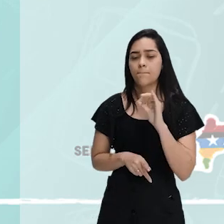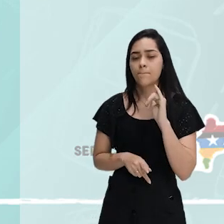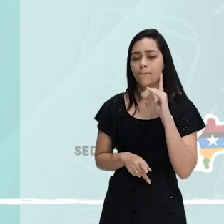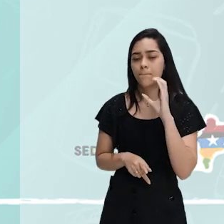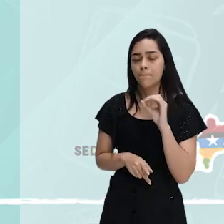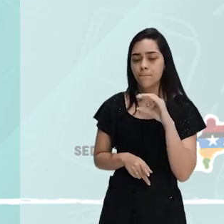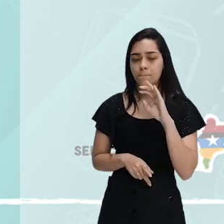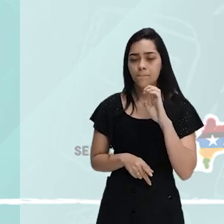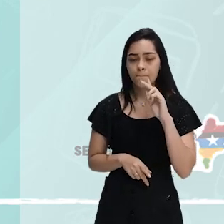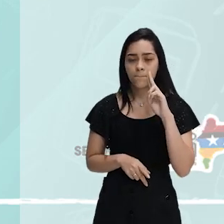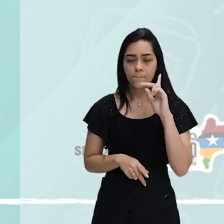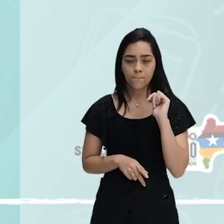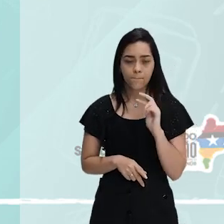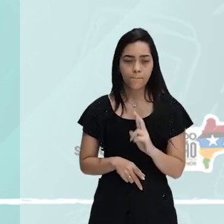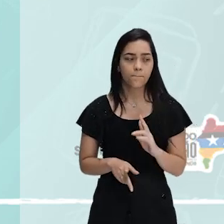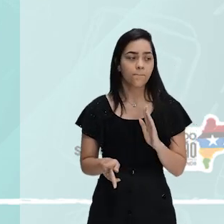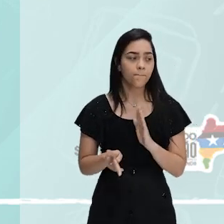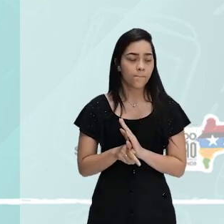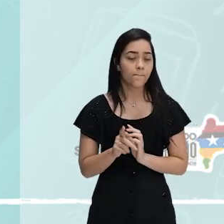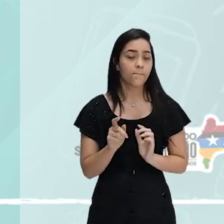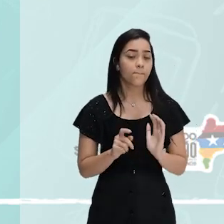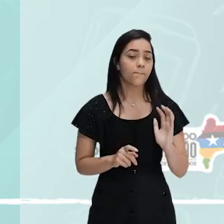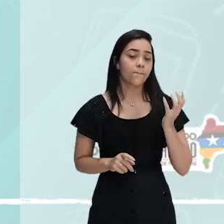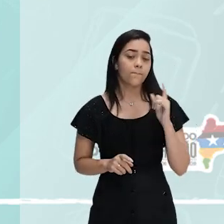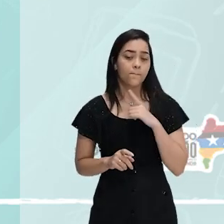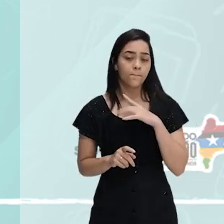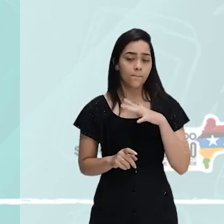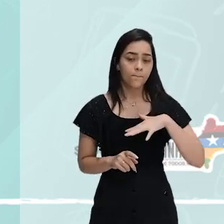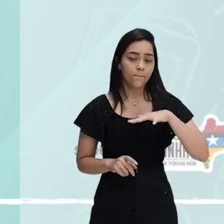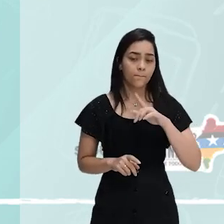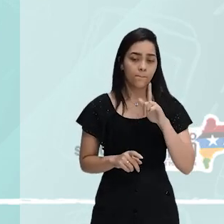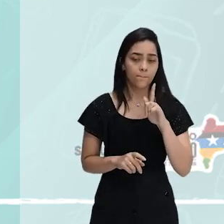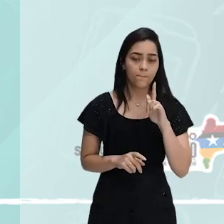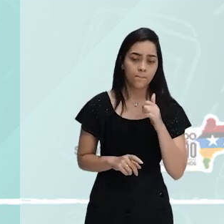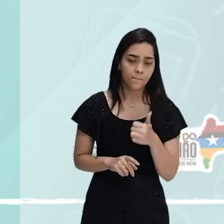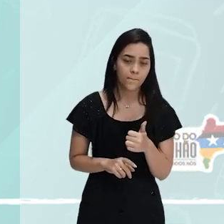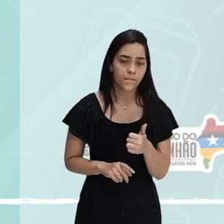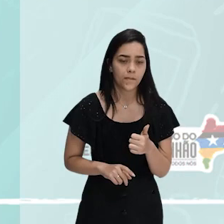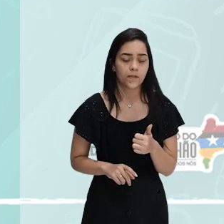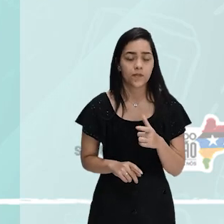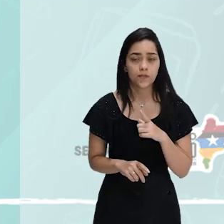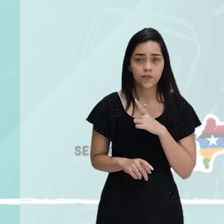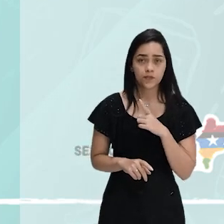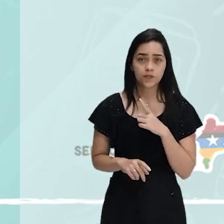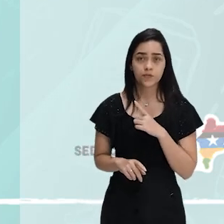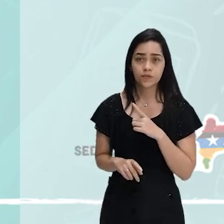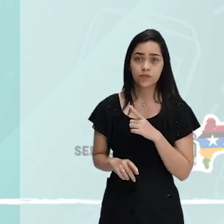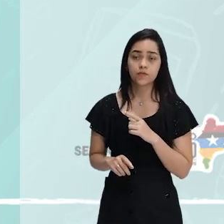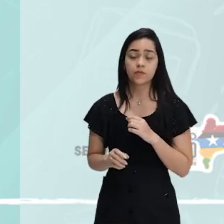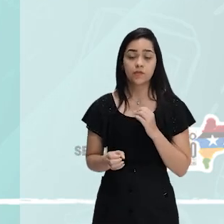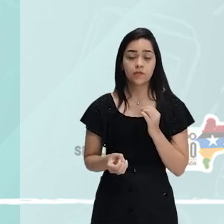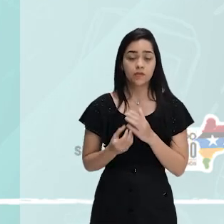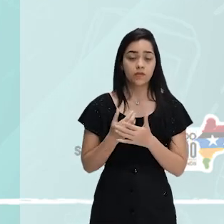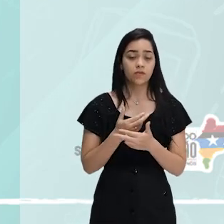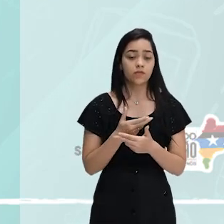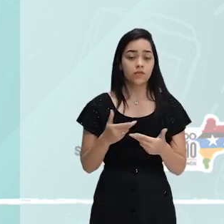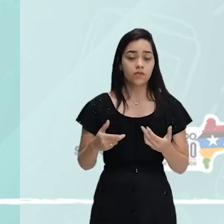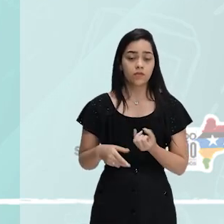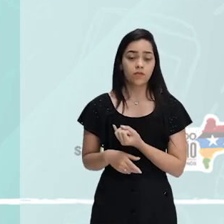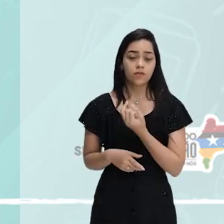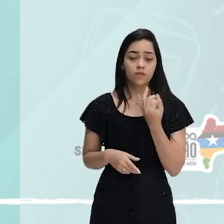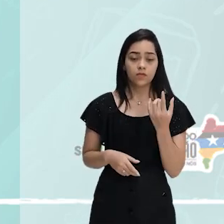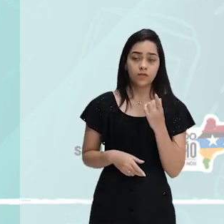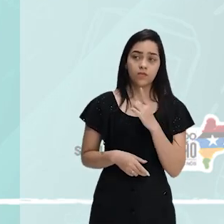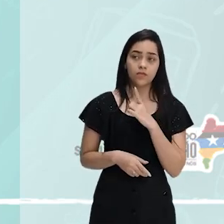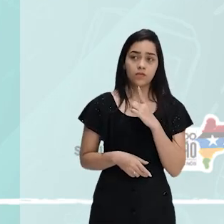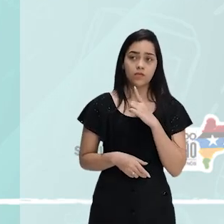celular, que está principalmente na checagem, que fica localizada no final da G1. Essa proteína ela é produzida em grandes quantidades